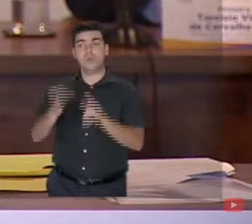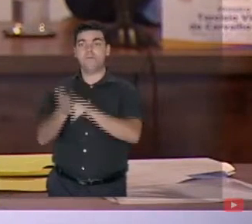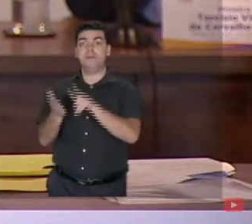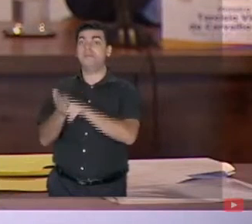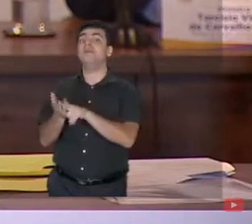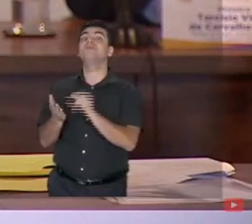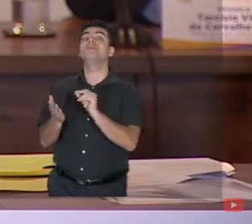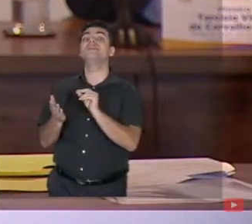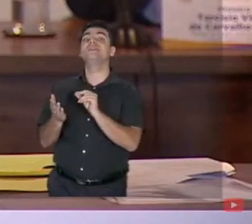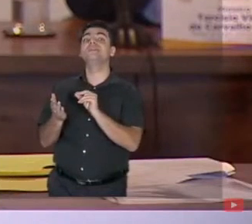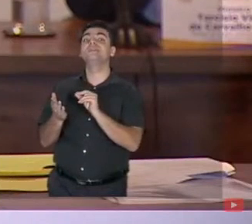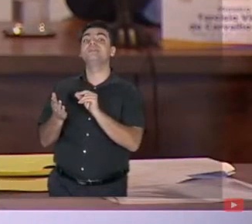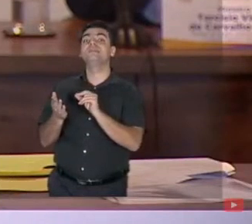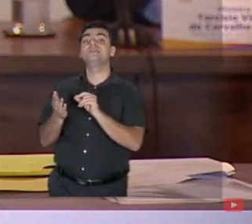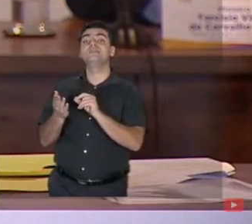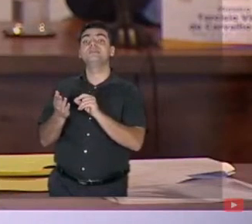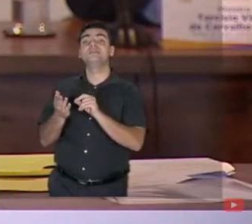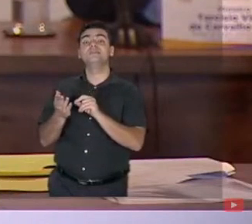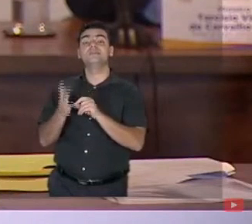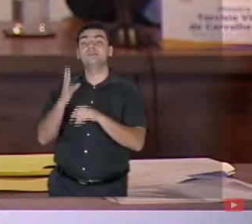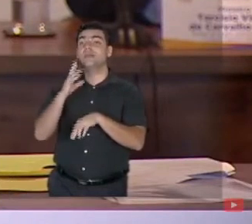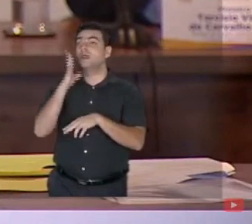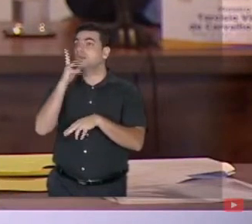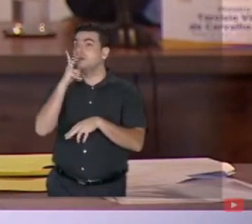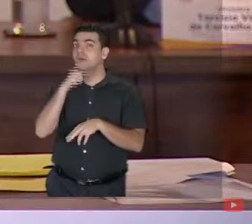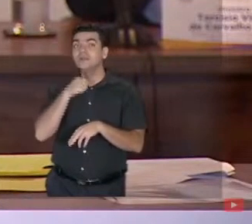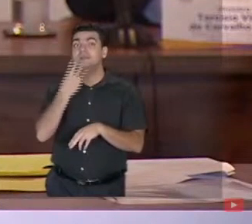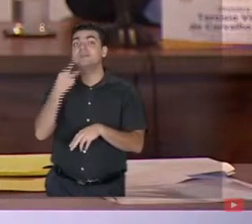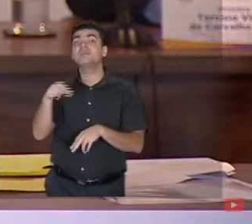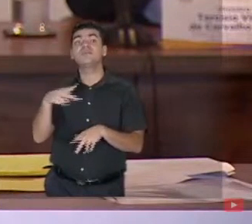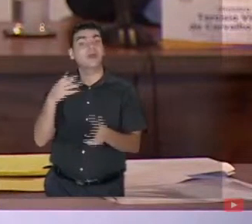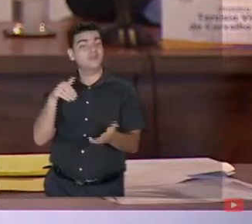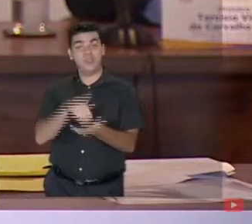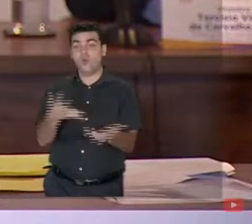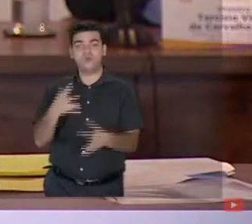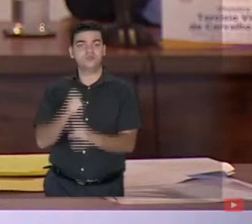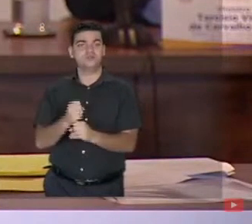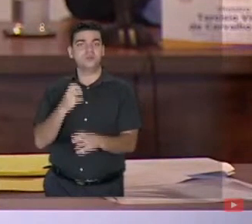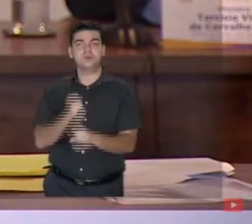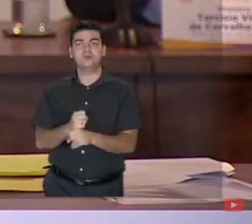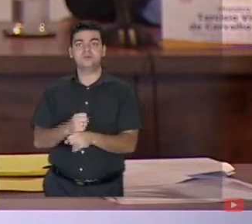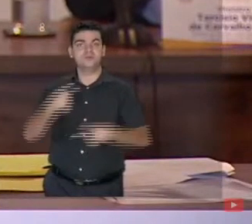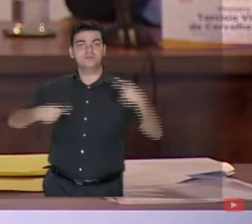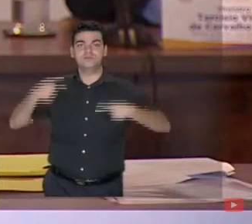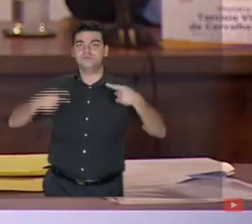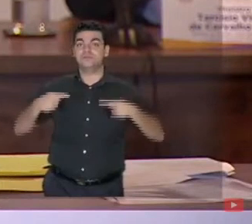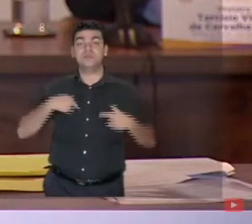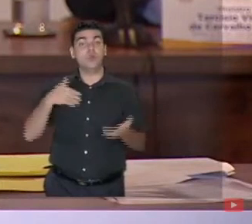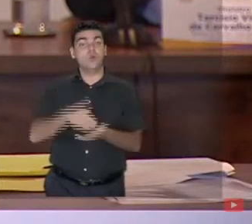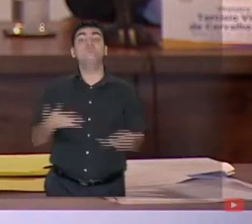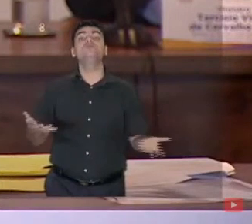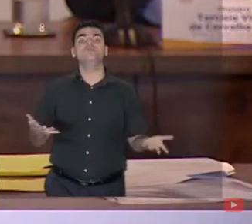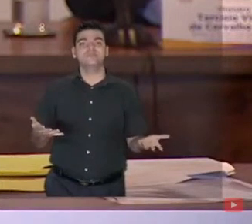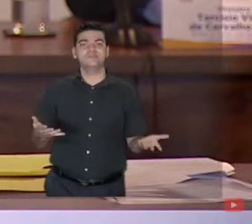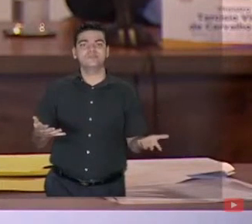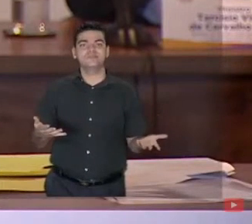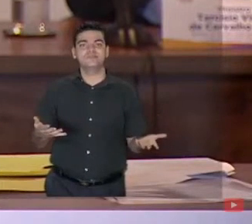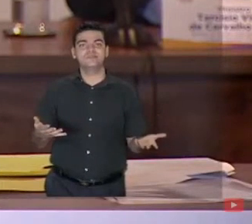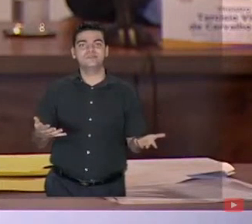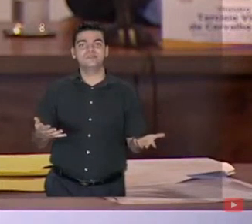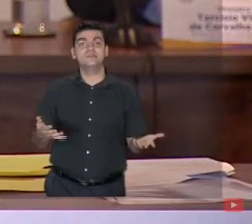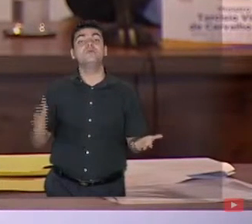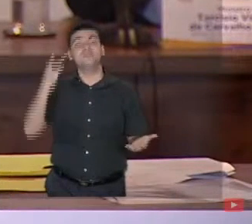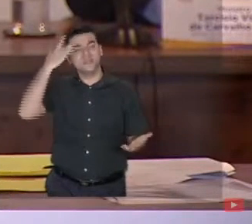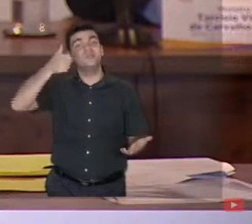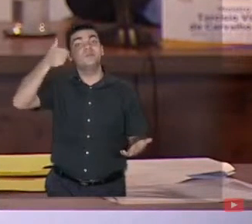A eleição terminou 3 de novembro. Ainda estão contando e disputando. Portanto, é uma